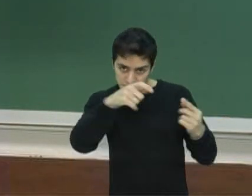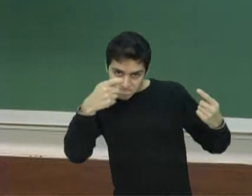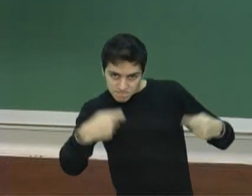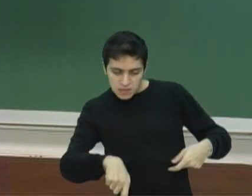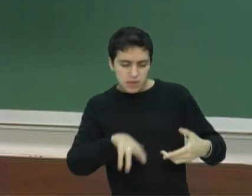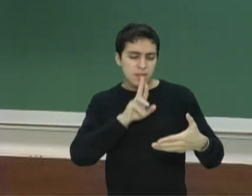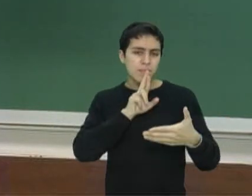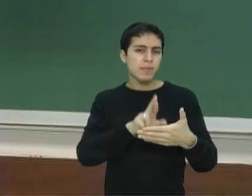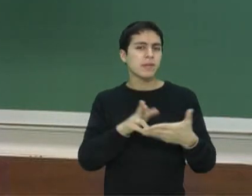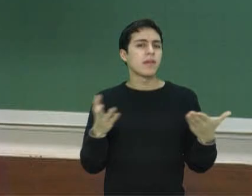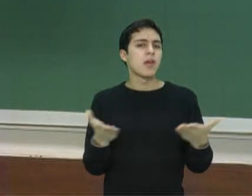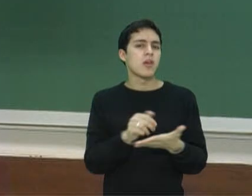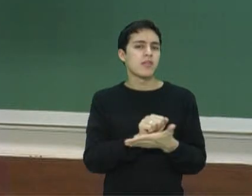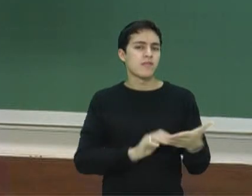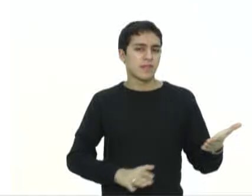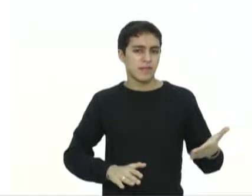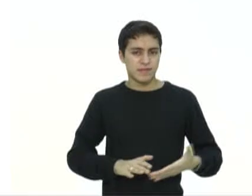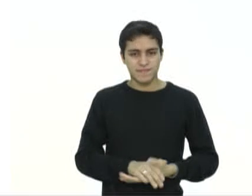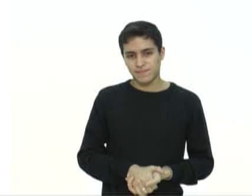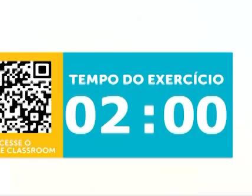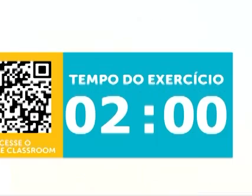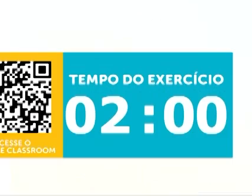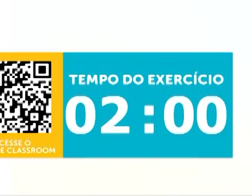e responda a atividade.